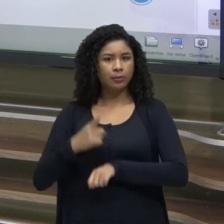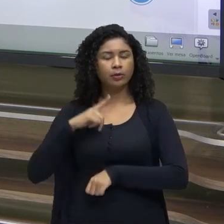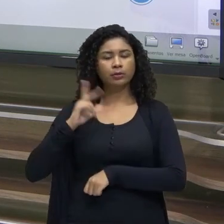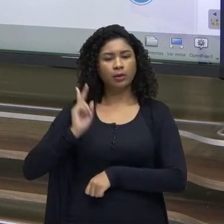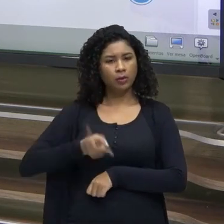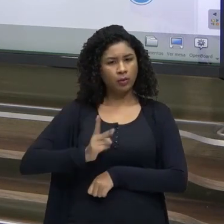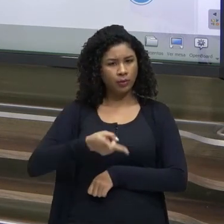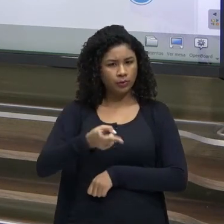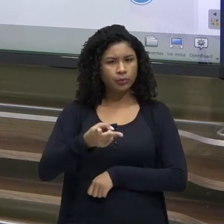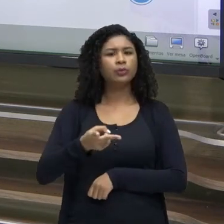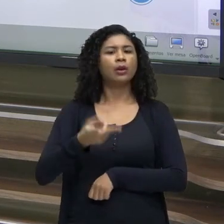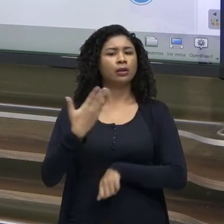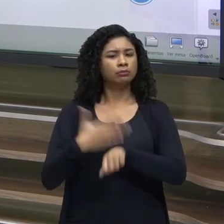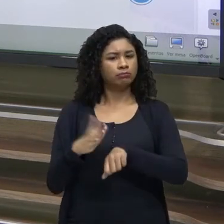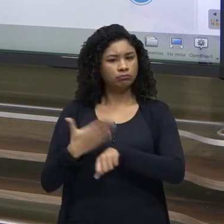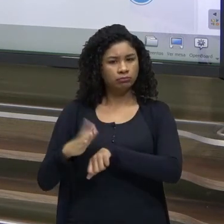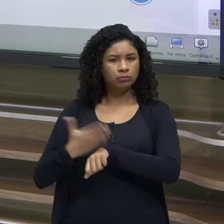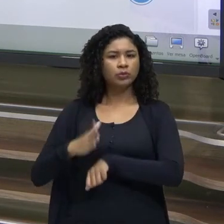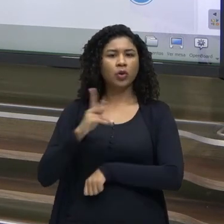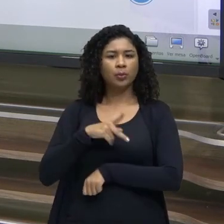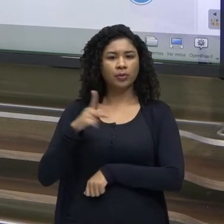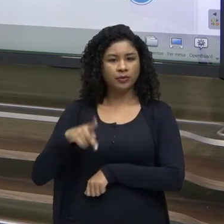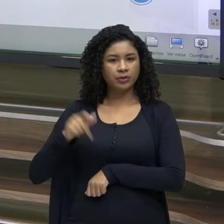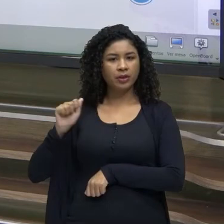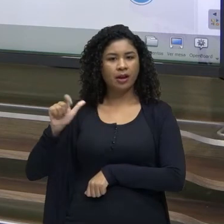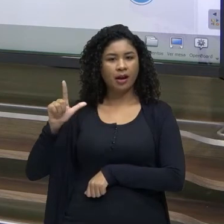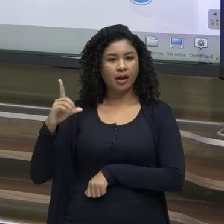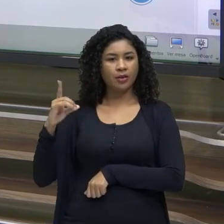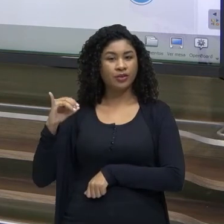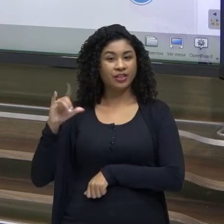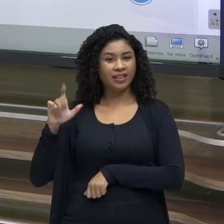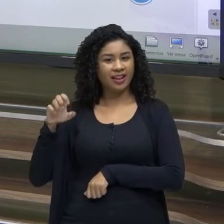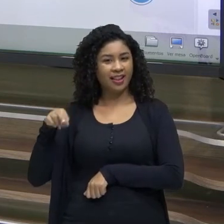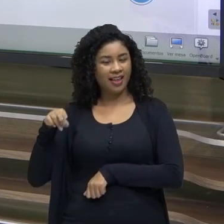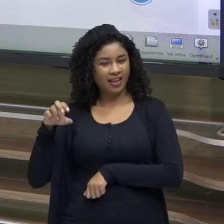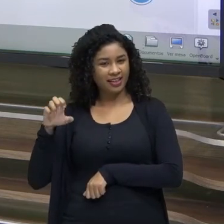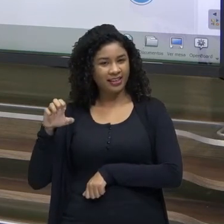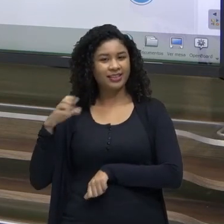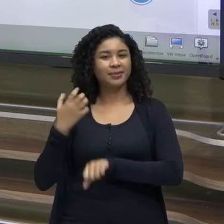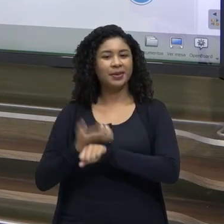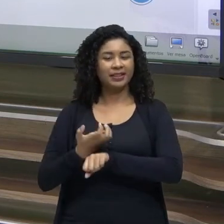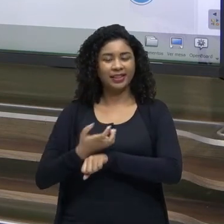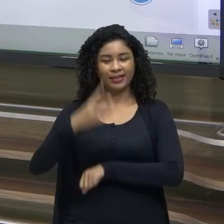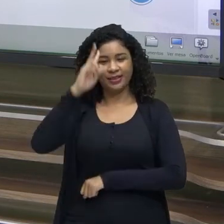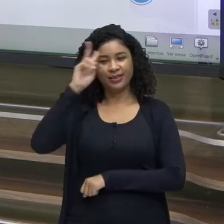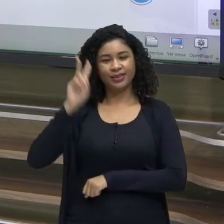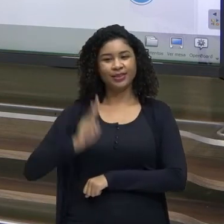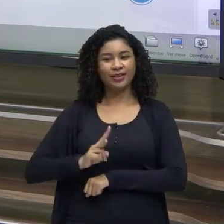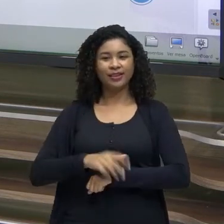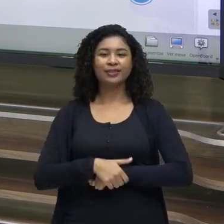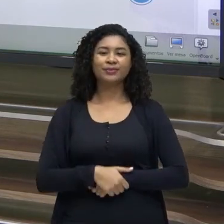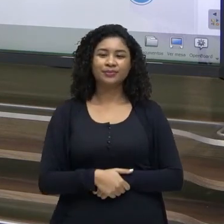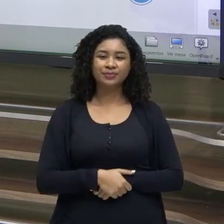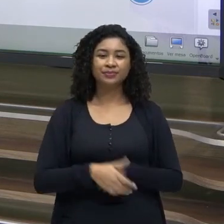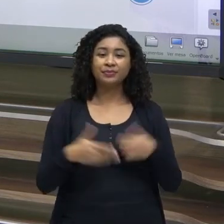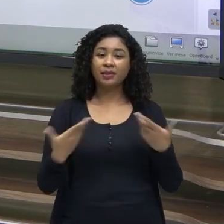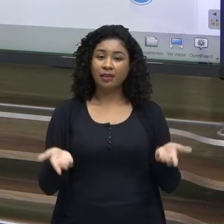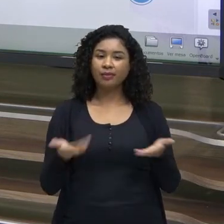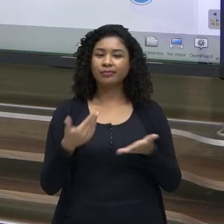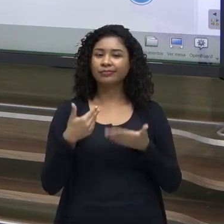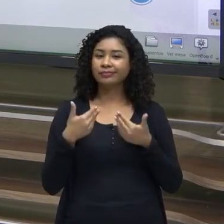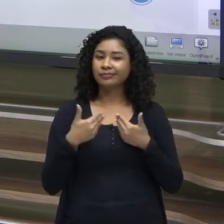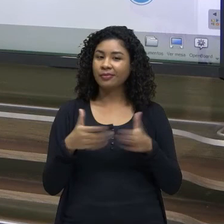continuidade, né, desses exercícios com a professora Odilene já no componente de história, tá bom? Então vamos lá, abrindo as participações,